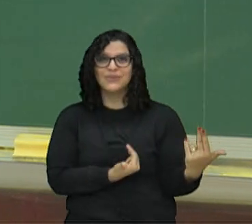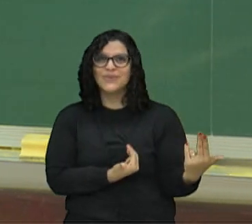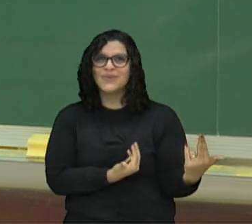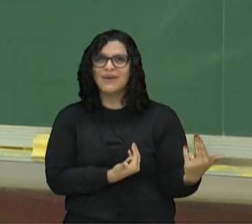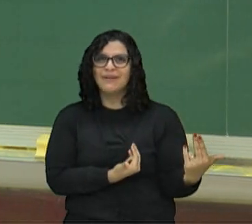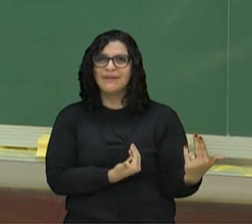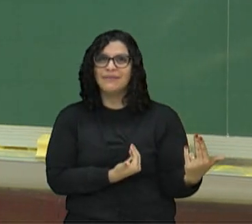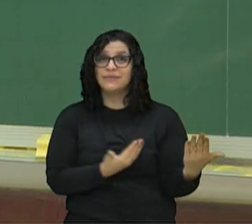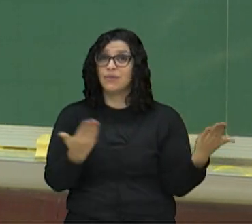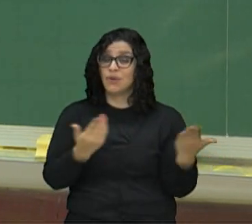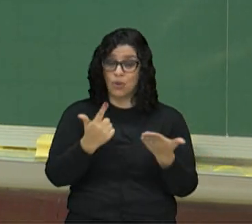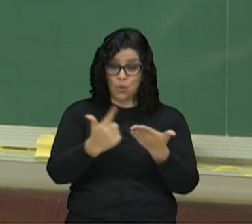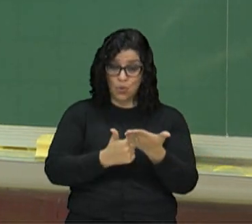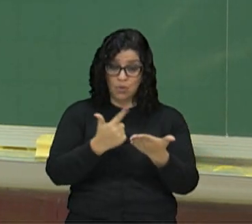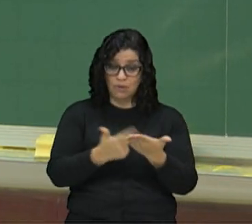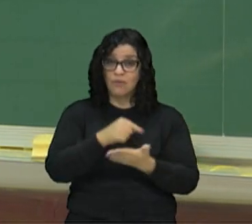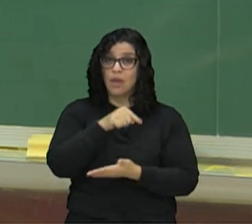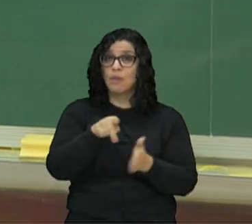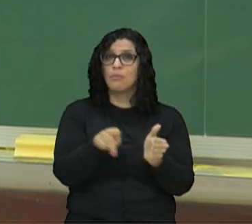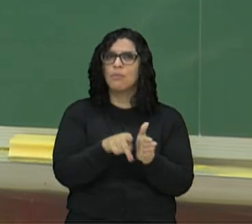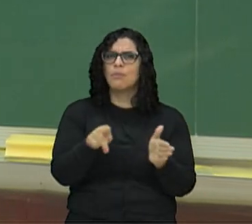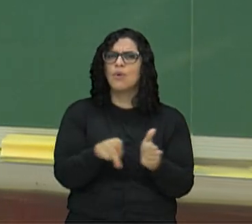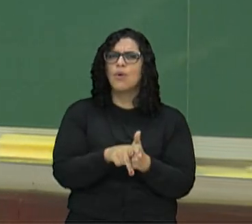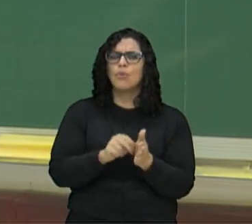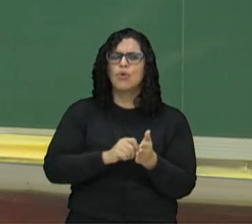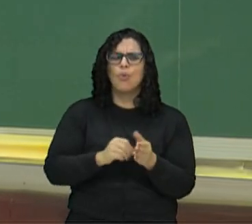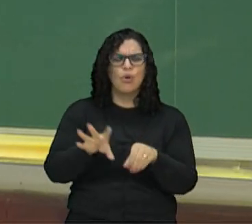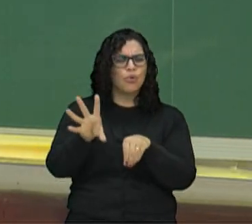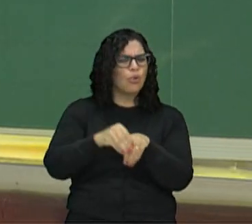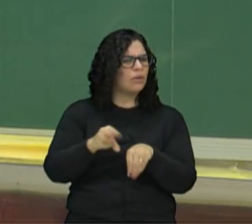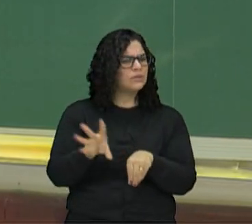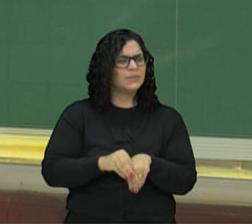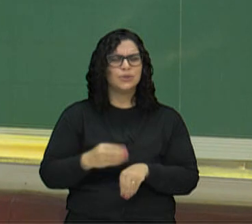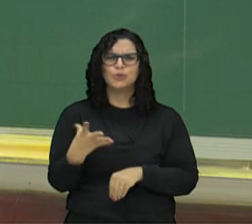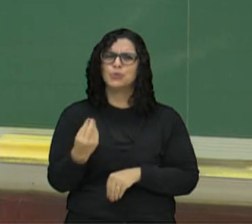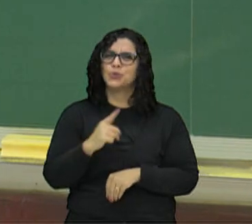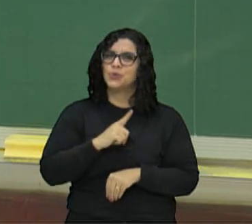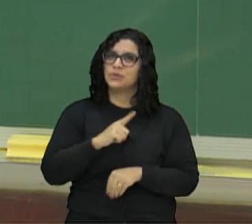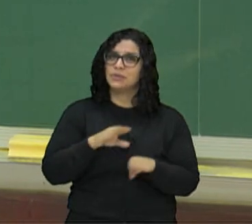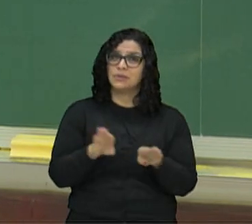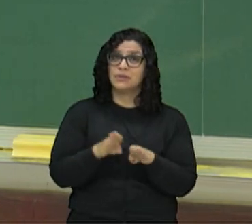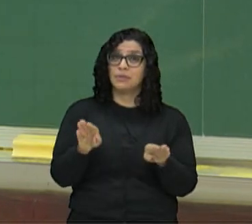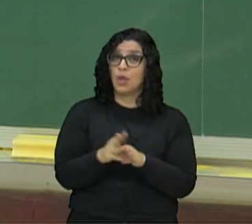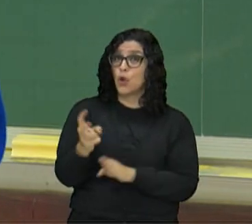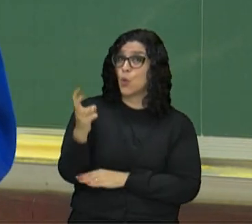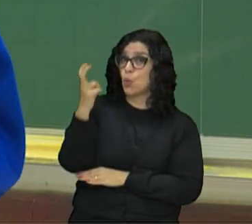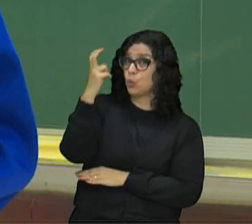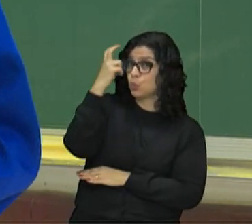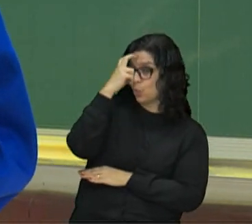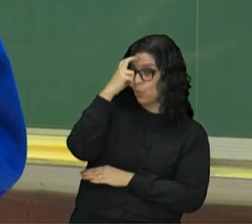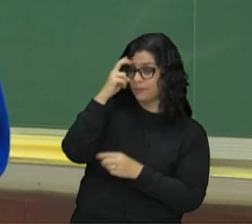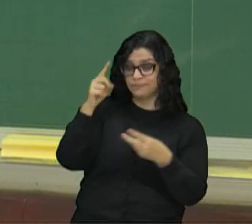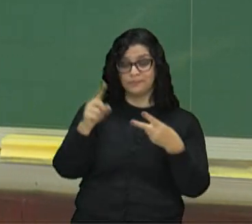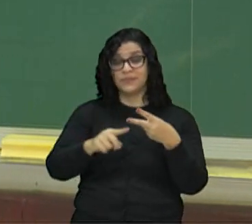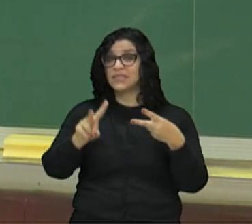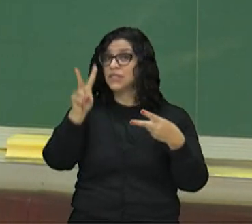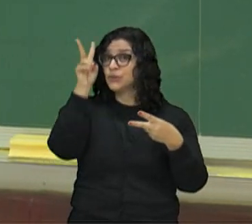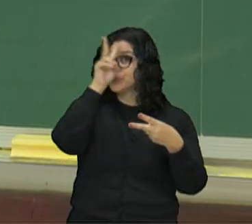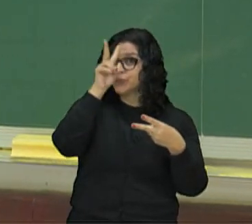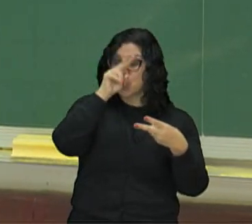O clássico, ele é uma gama de conhecimento cultural,